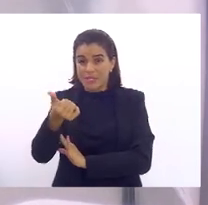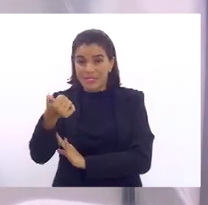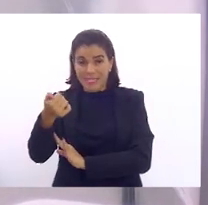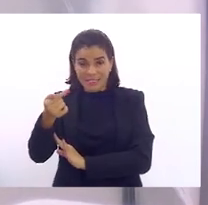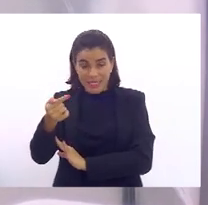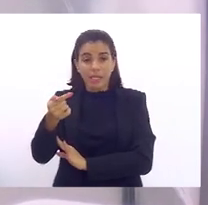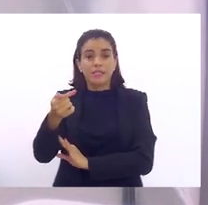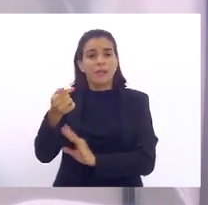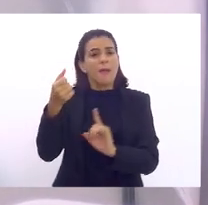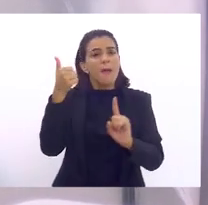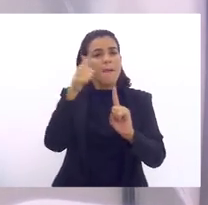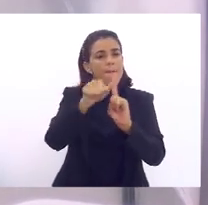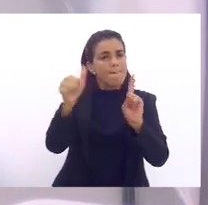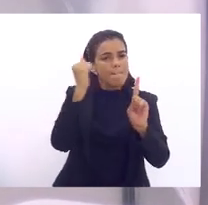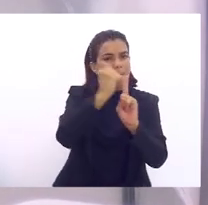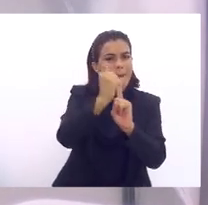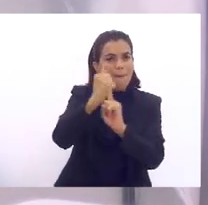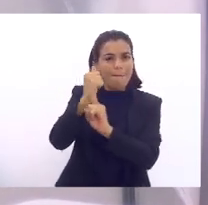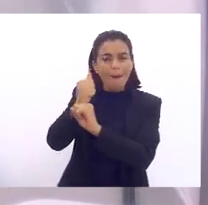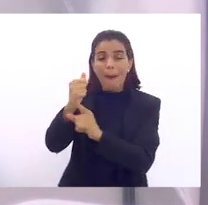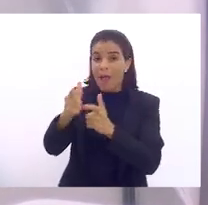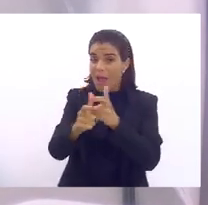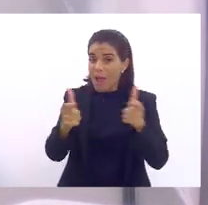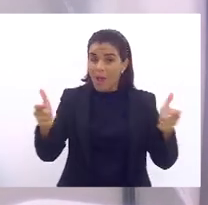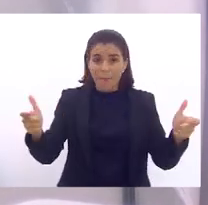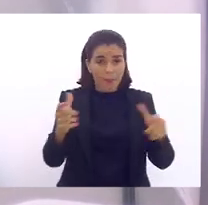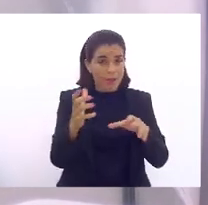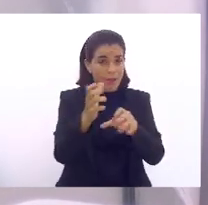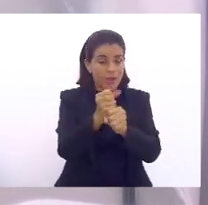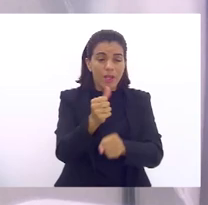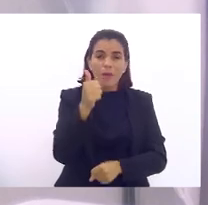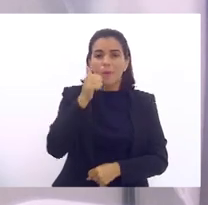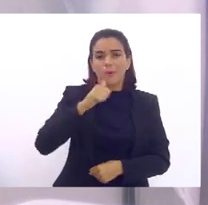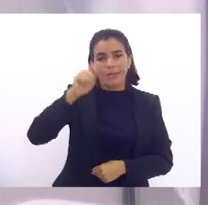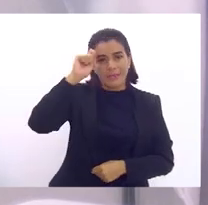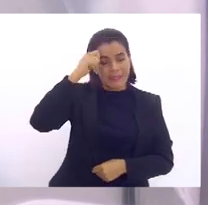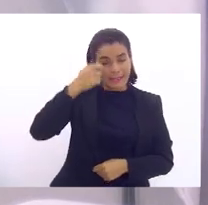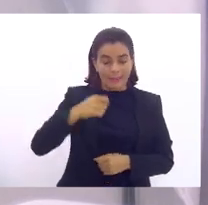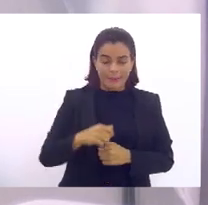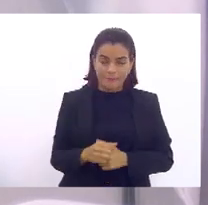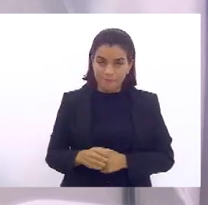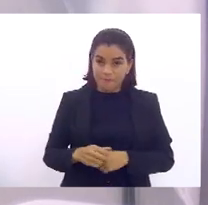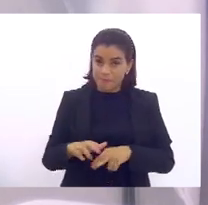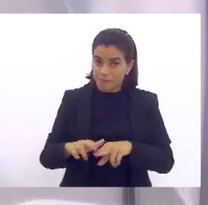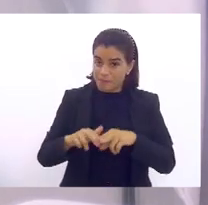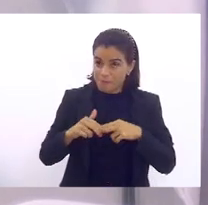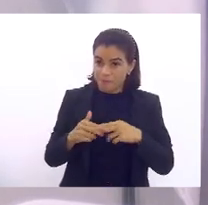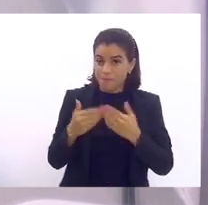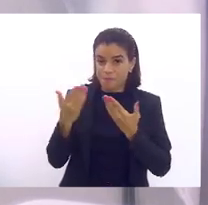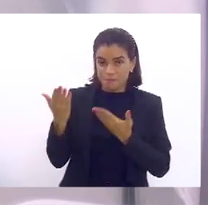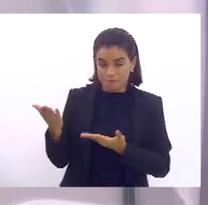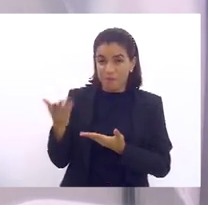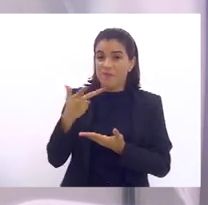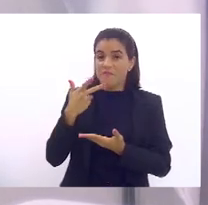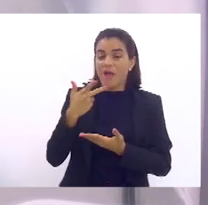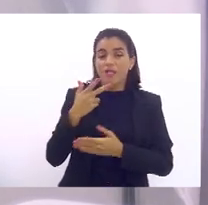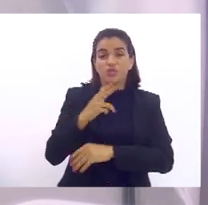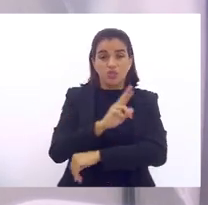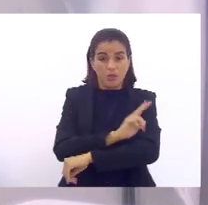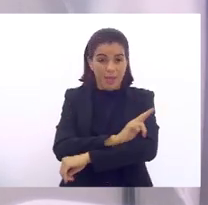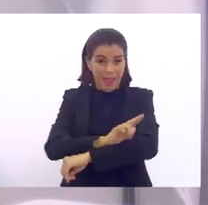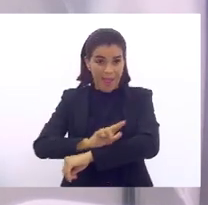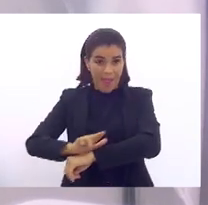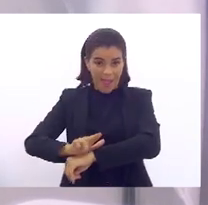mulheres negras Então não é por acaso então quando a senhora diz que eh raça não pode ser